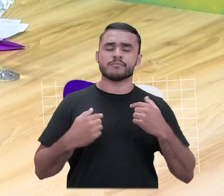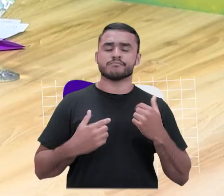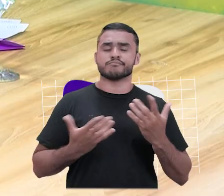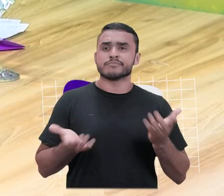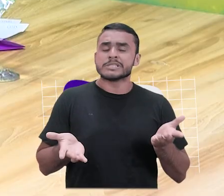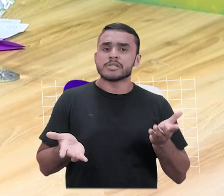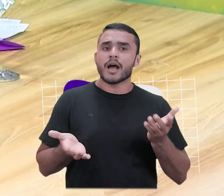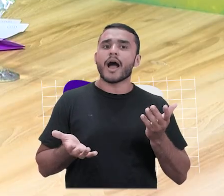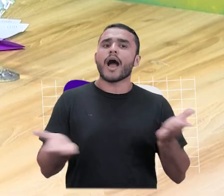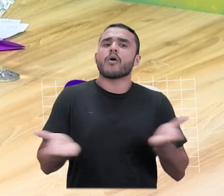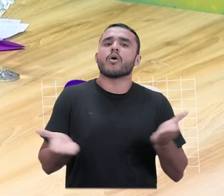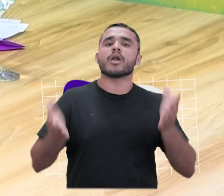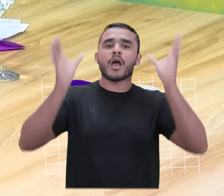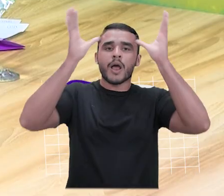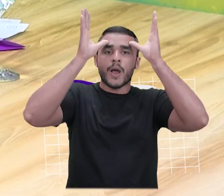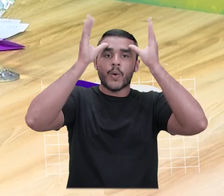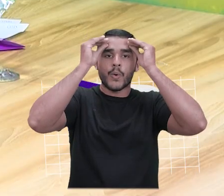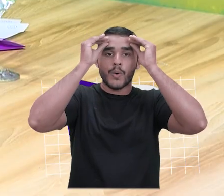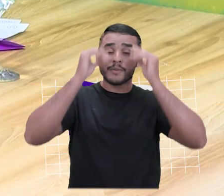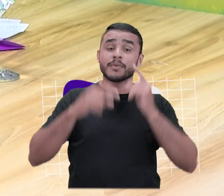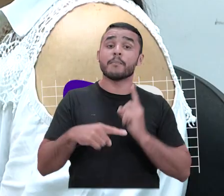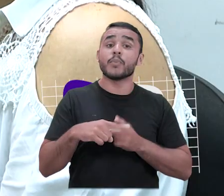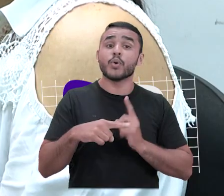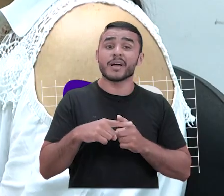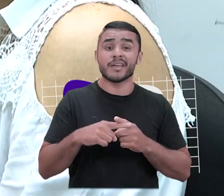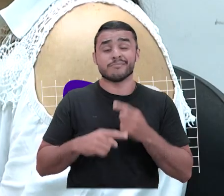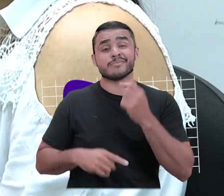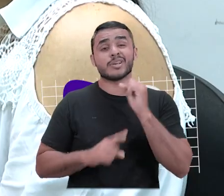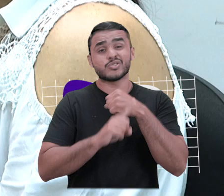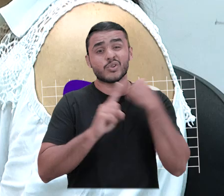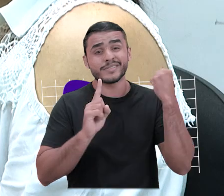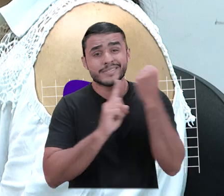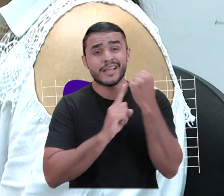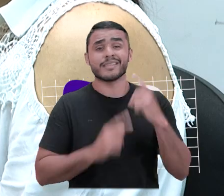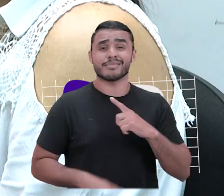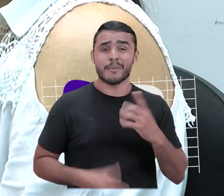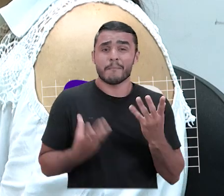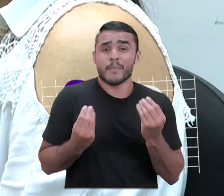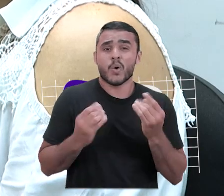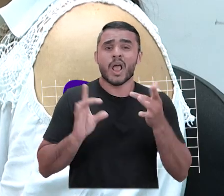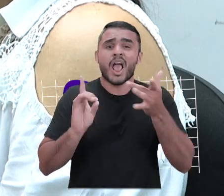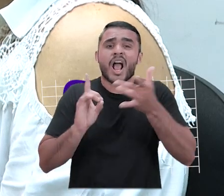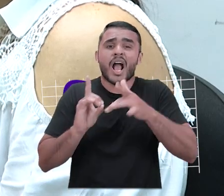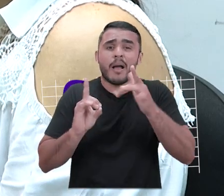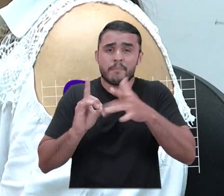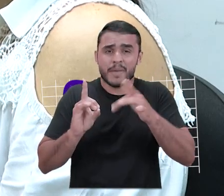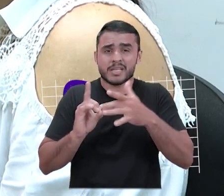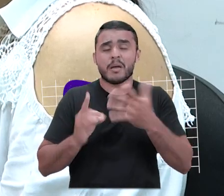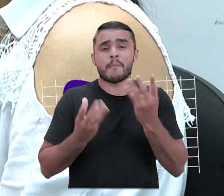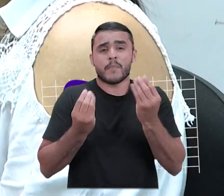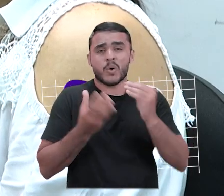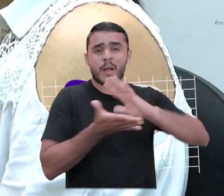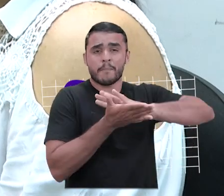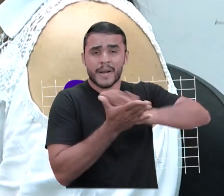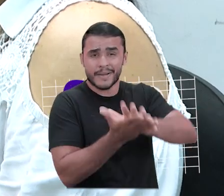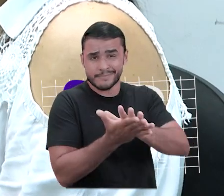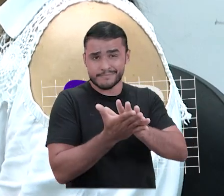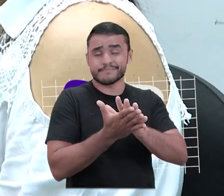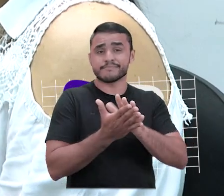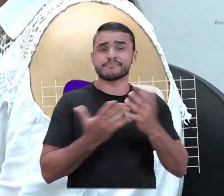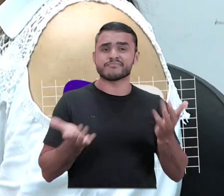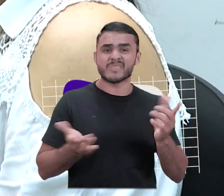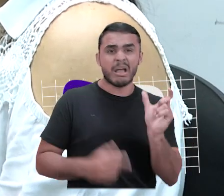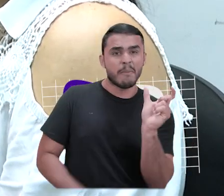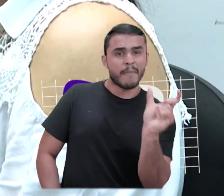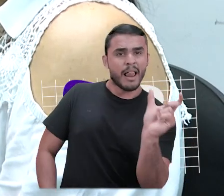capacitismo, os preconceitos, né? Então é uma coisa que, assim, está dentro de nós também. Então esse medo, às vezes até a gente falar um termo